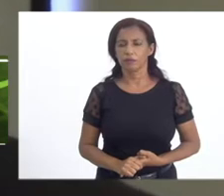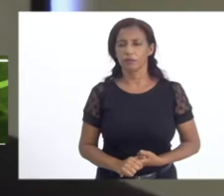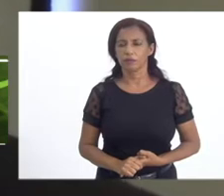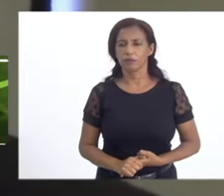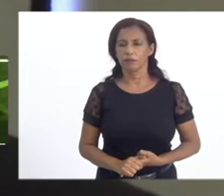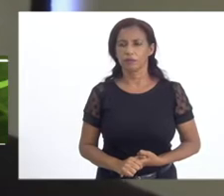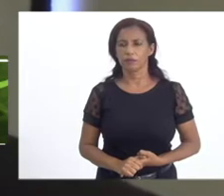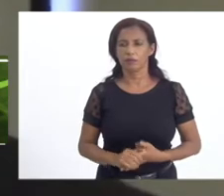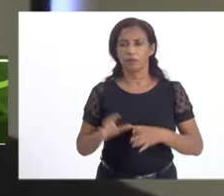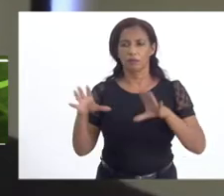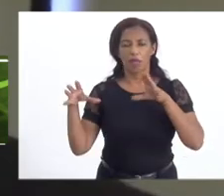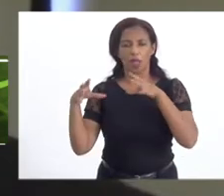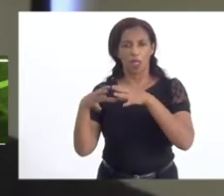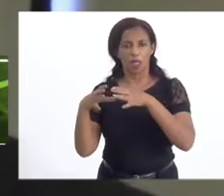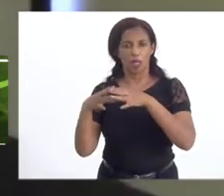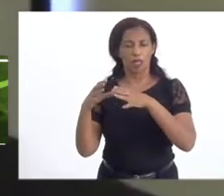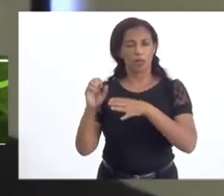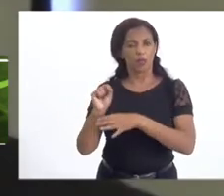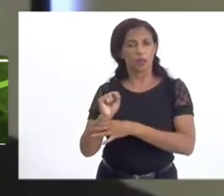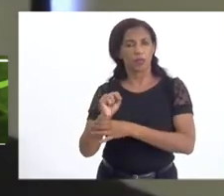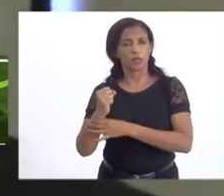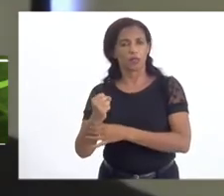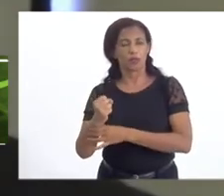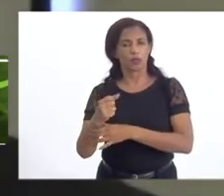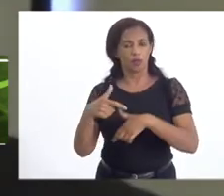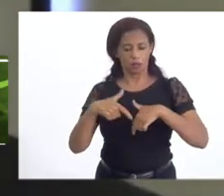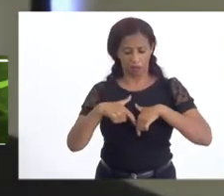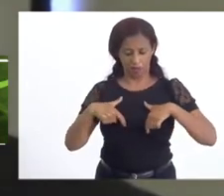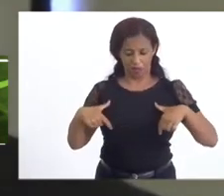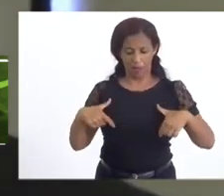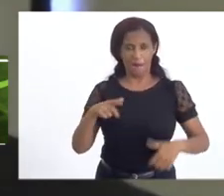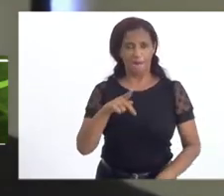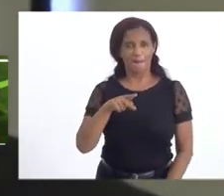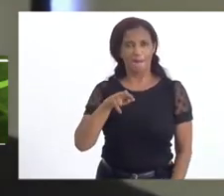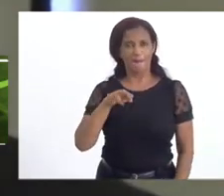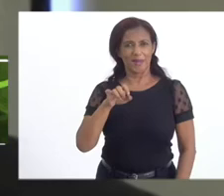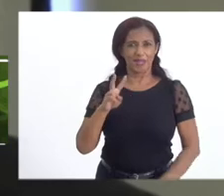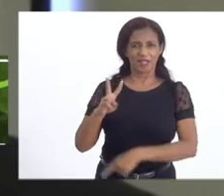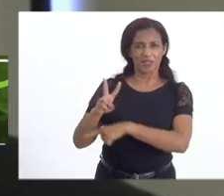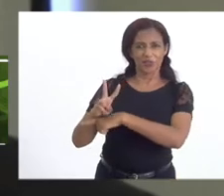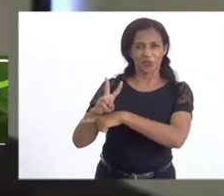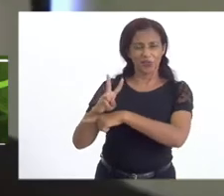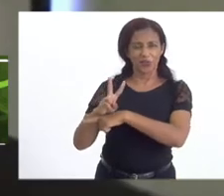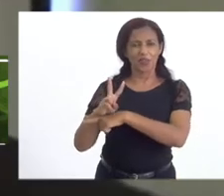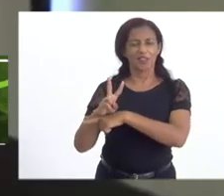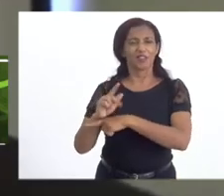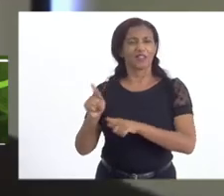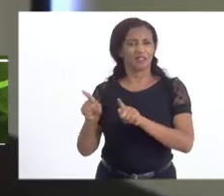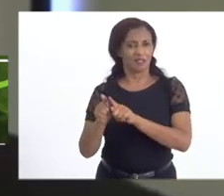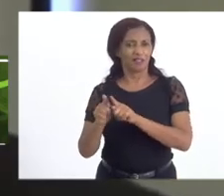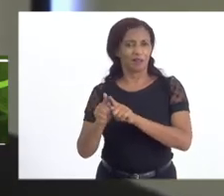a equipe de segurança presente dando um apoio ao aeroporto,